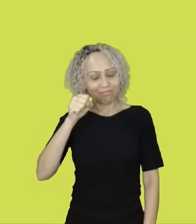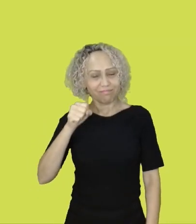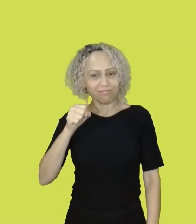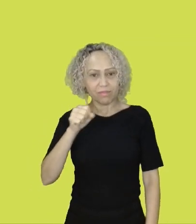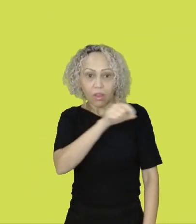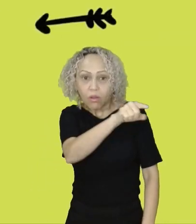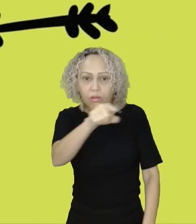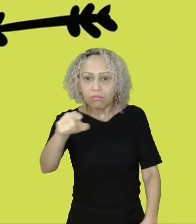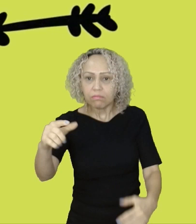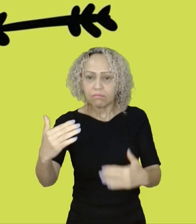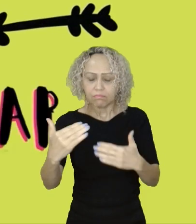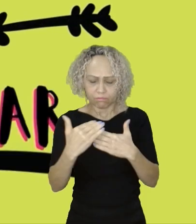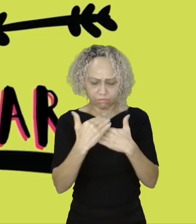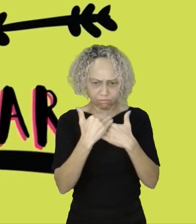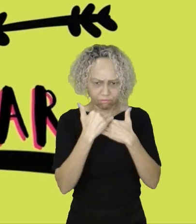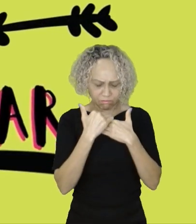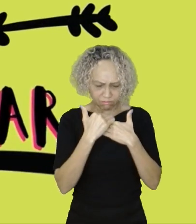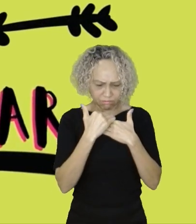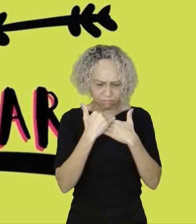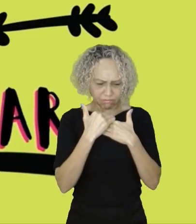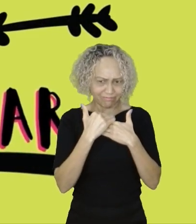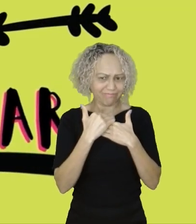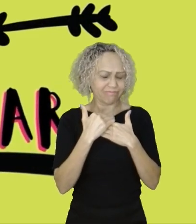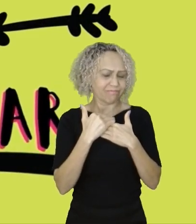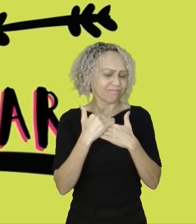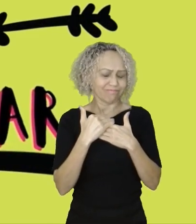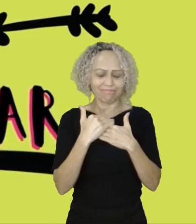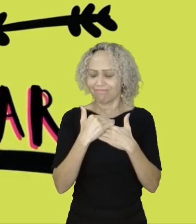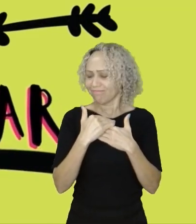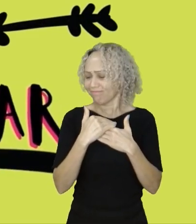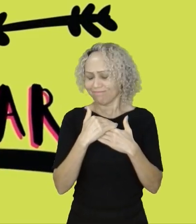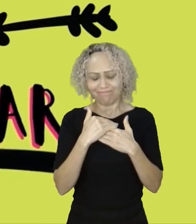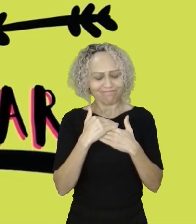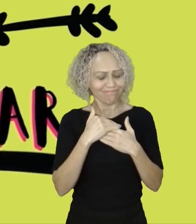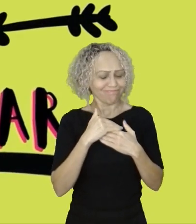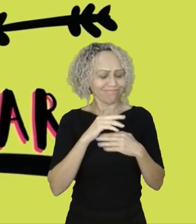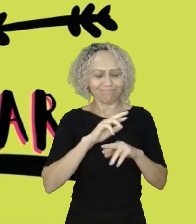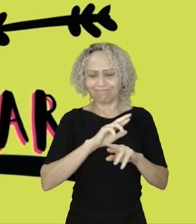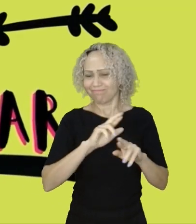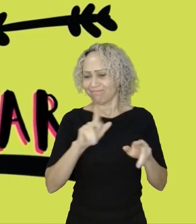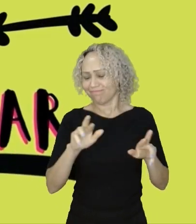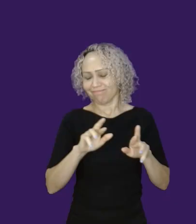Não vão mais conseguir me anular, me calar.